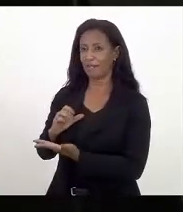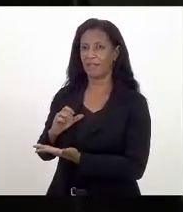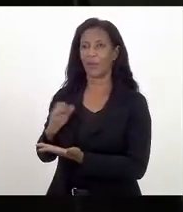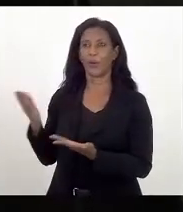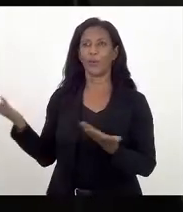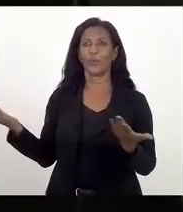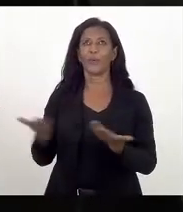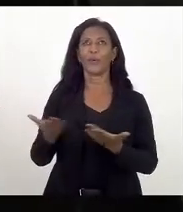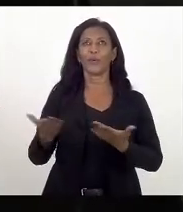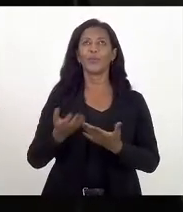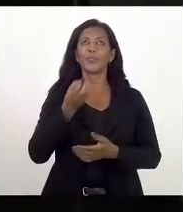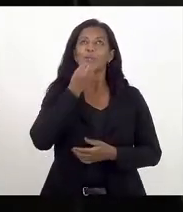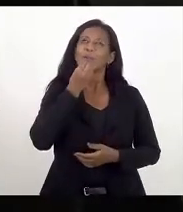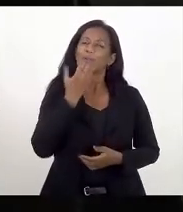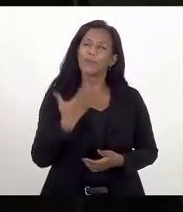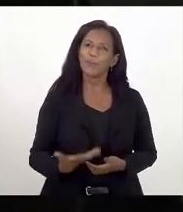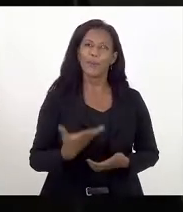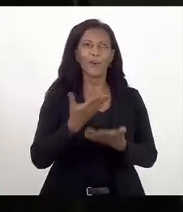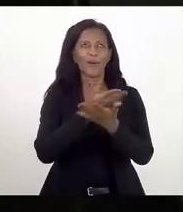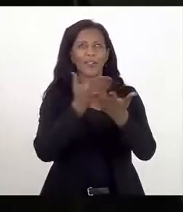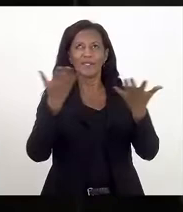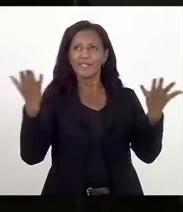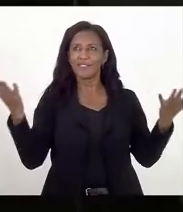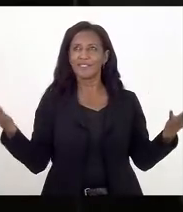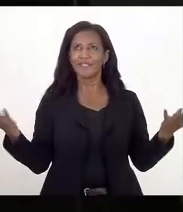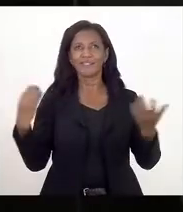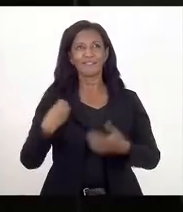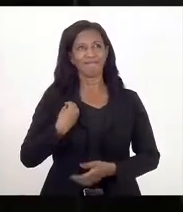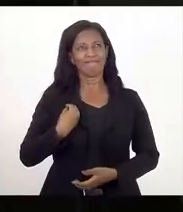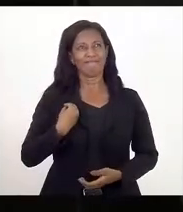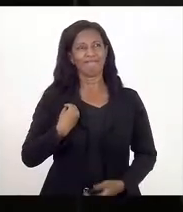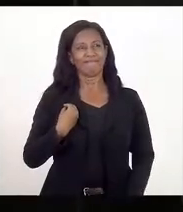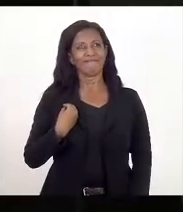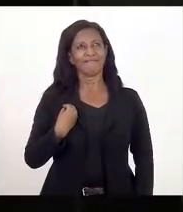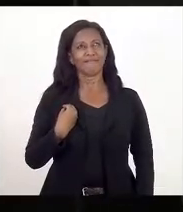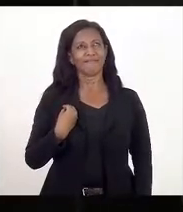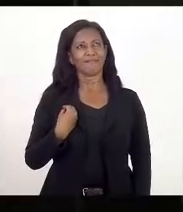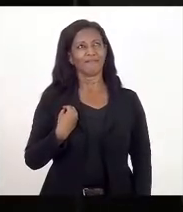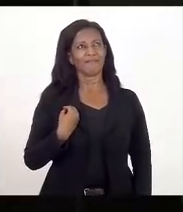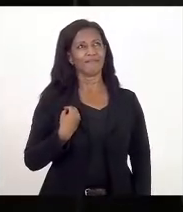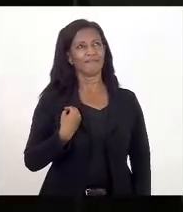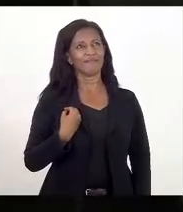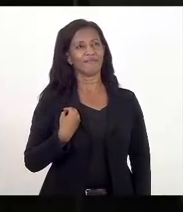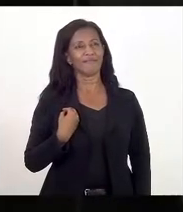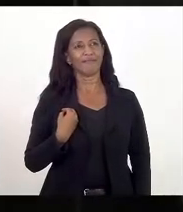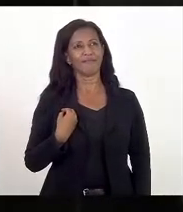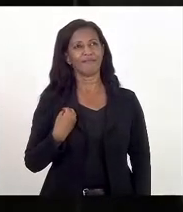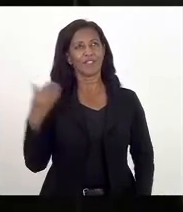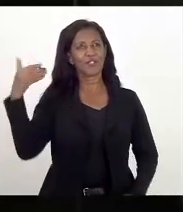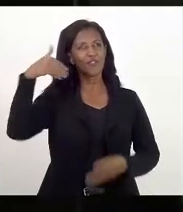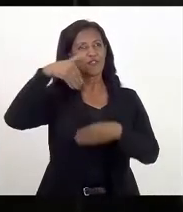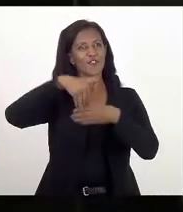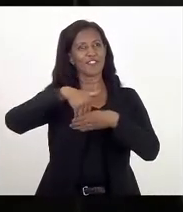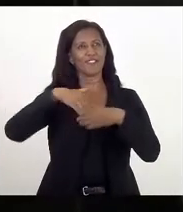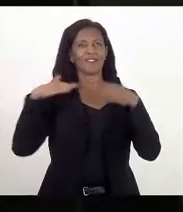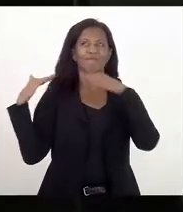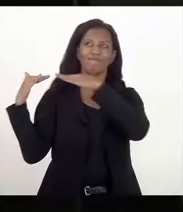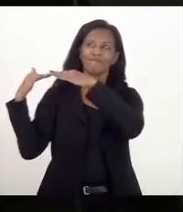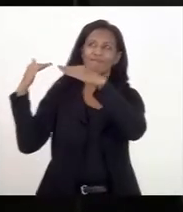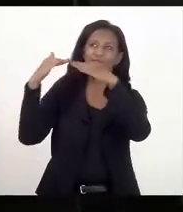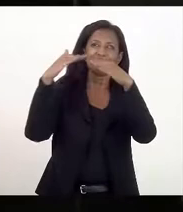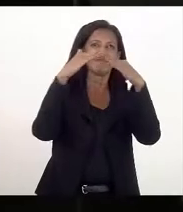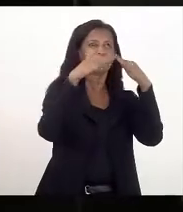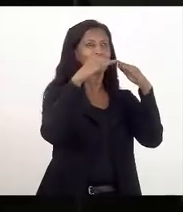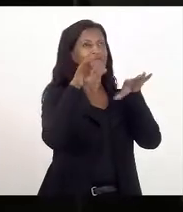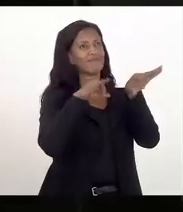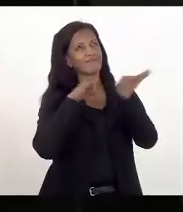hoje, que bom que eu posso estar aqui presencialmente para votar favoravelmente a